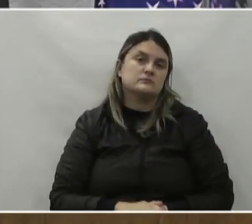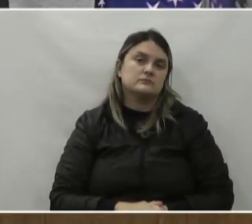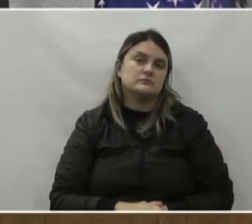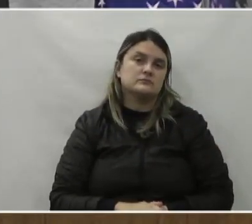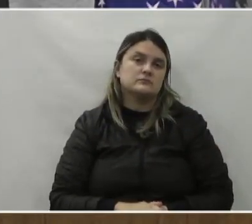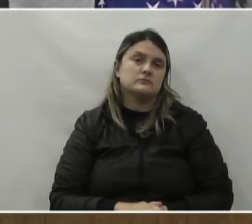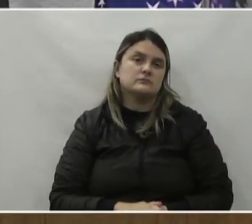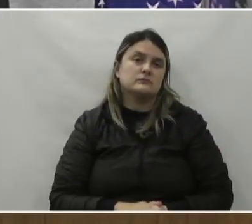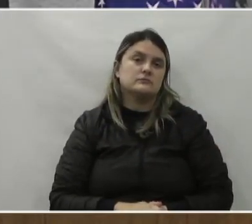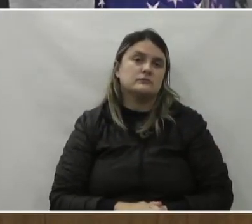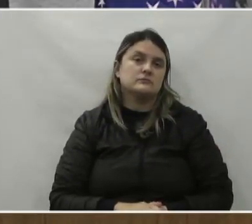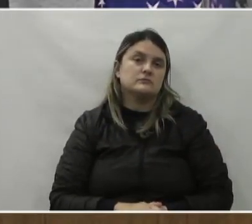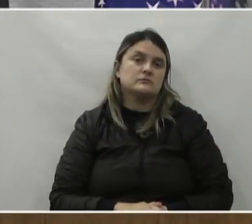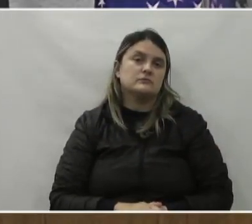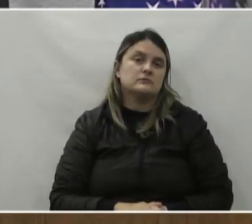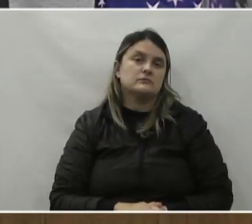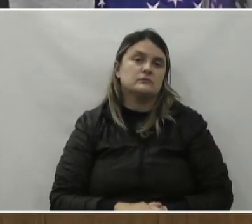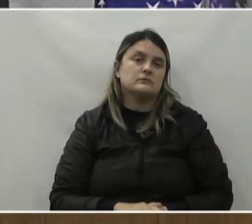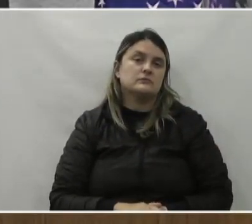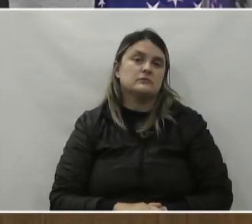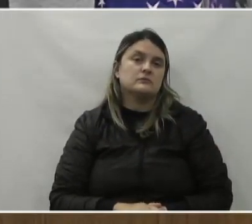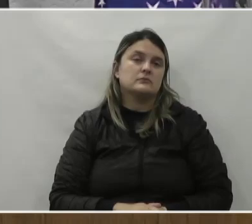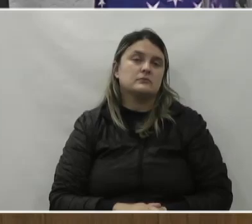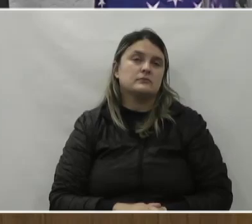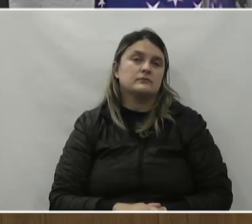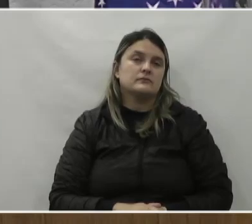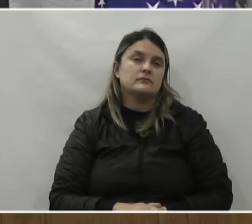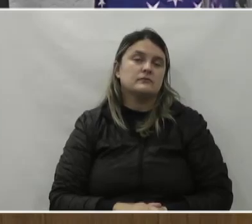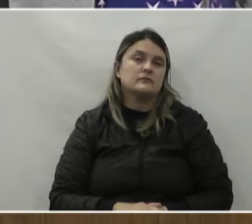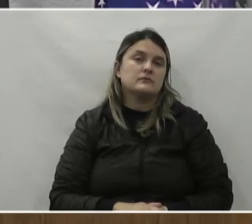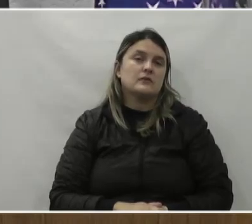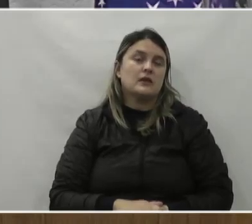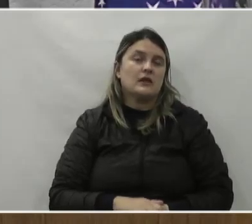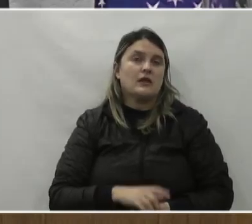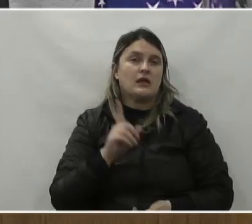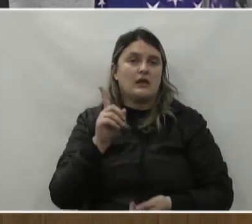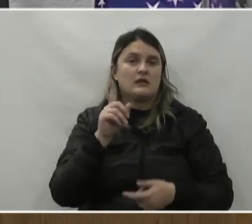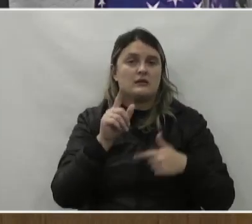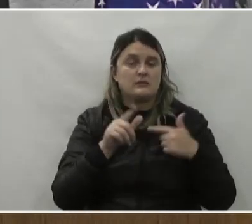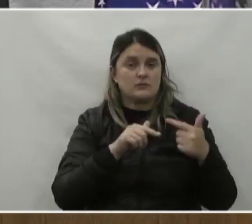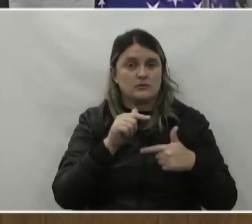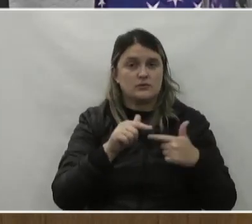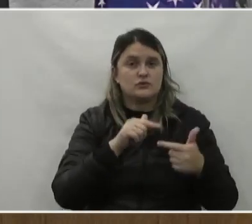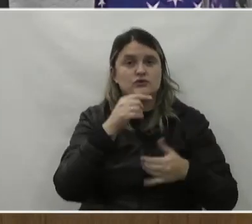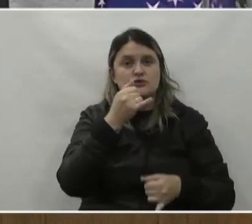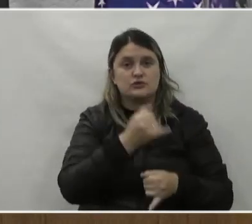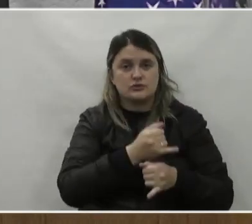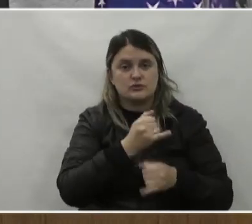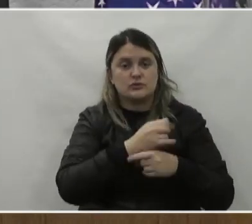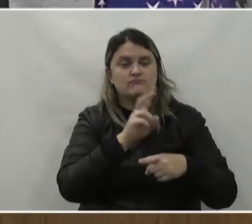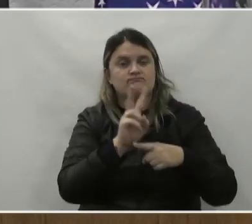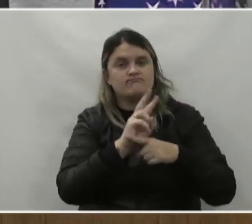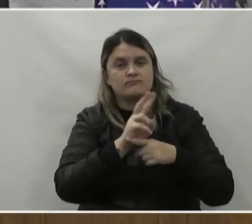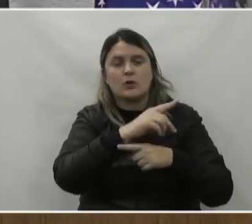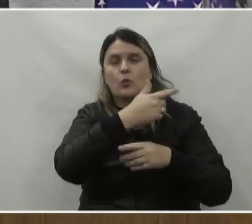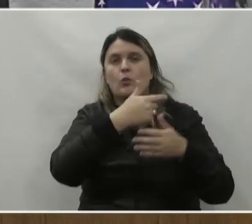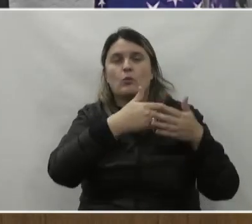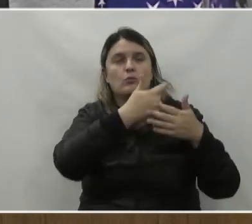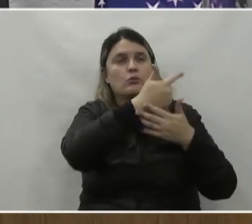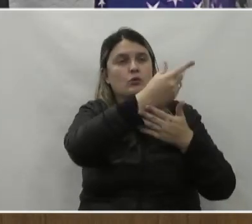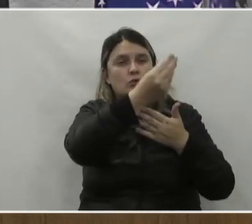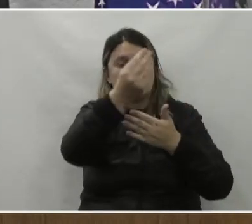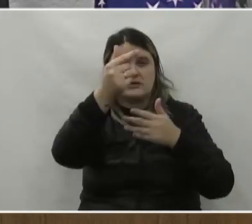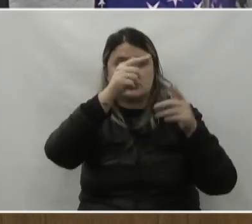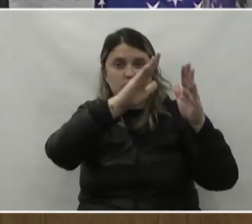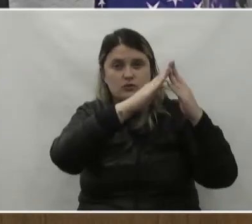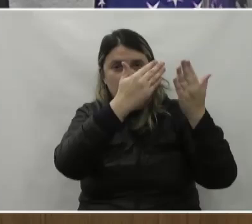em supervisão escolar, atuou como professora, diretora e supervisora em diversas instituições de ensino em